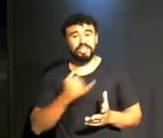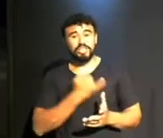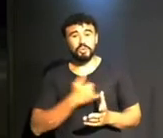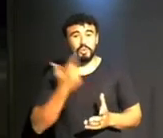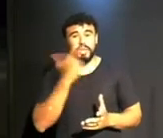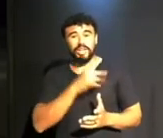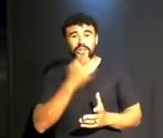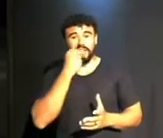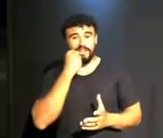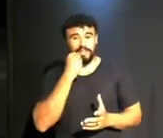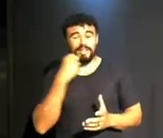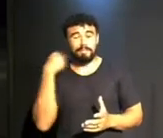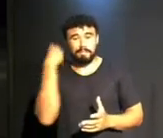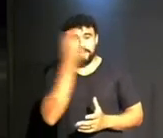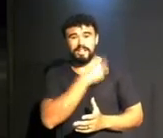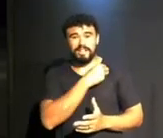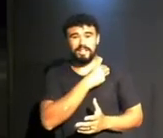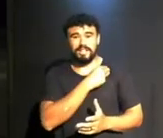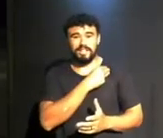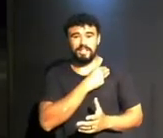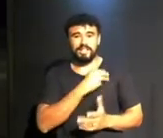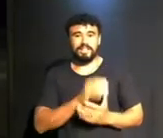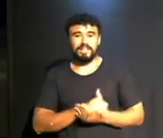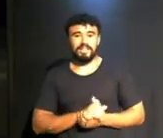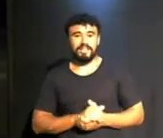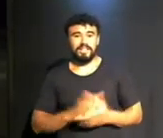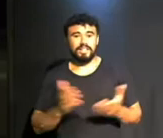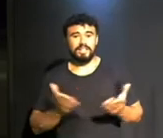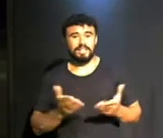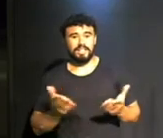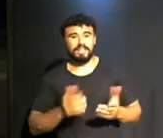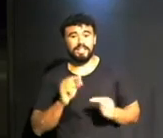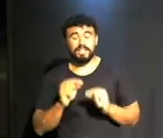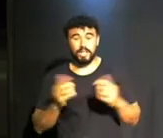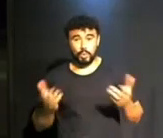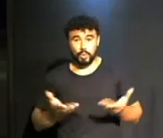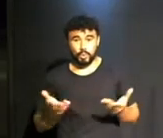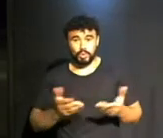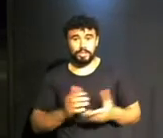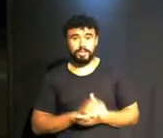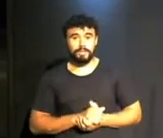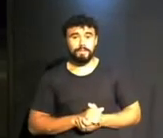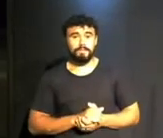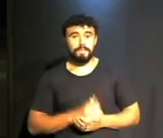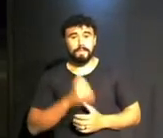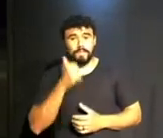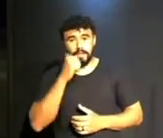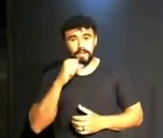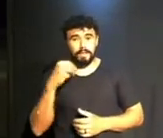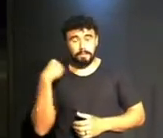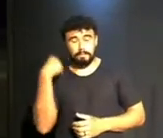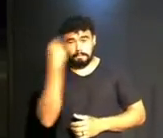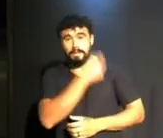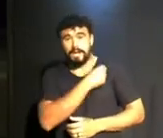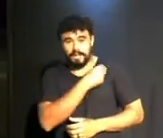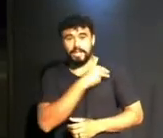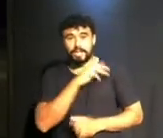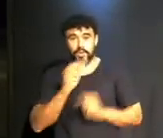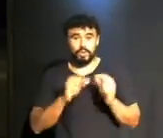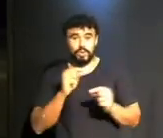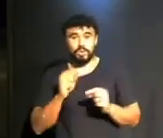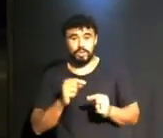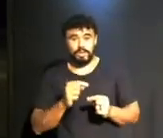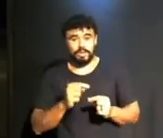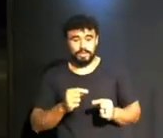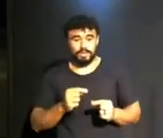e uma identidade a Maria como filho de João e hoje o que ele está dos dizendo é que Maria que foi Importadora